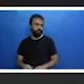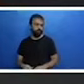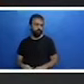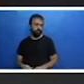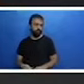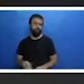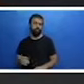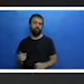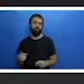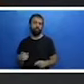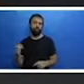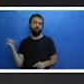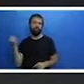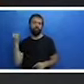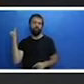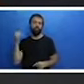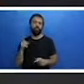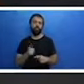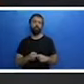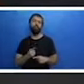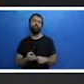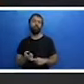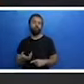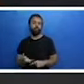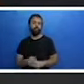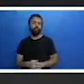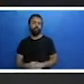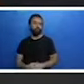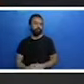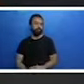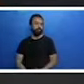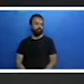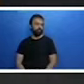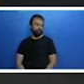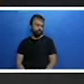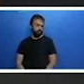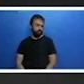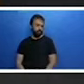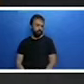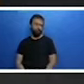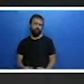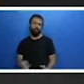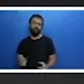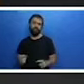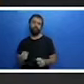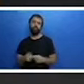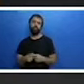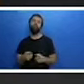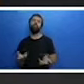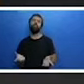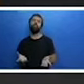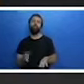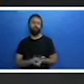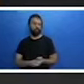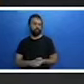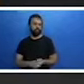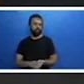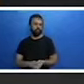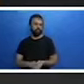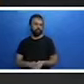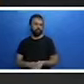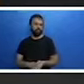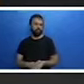importância disso Professor parece umas brincadeiras que não tem importância ficar fazendo esses desafios com o pé com a mão com a cabeça